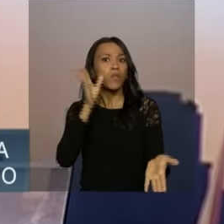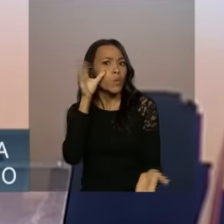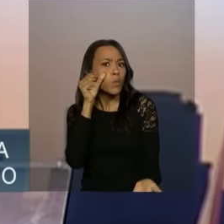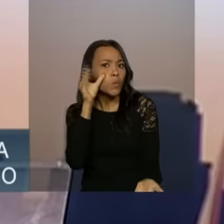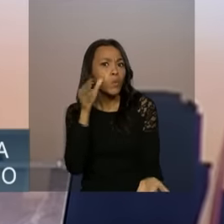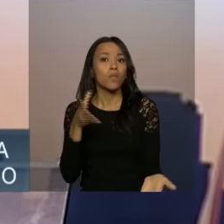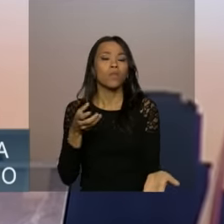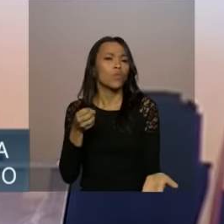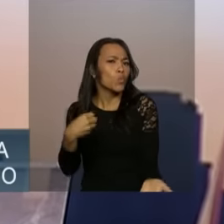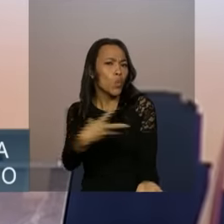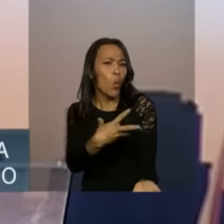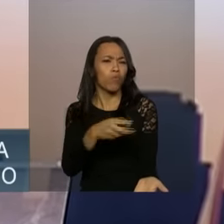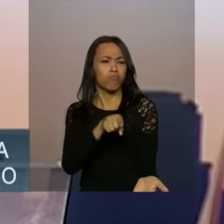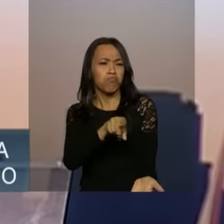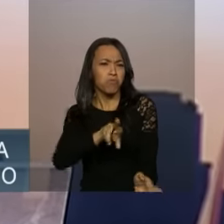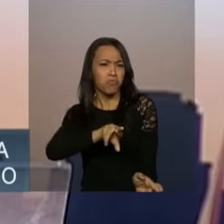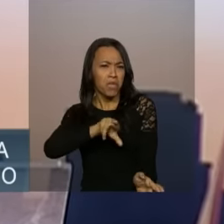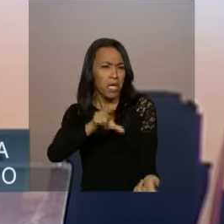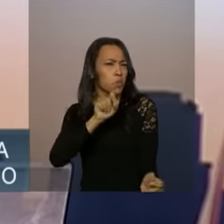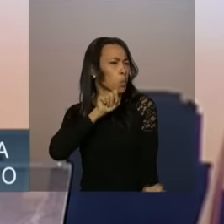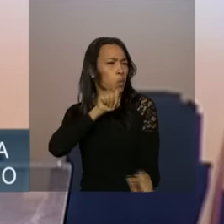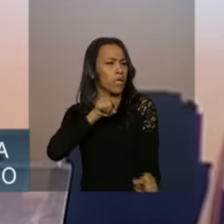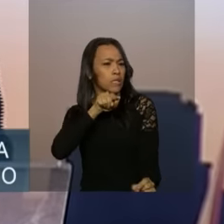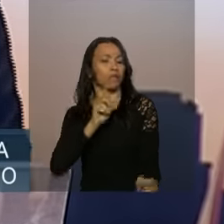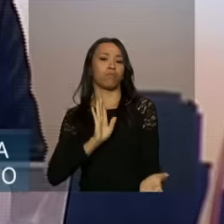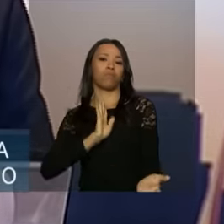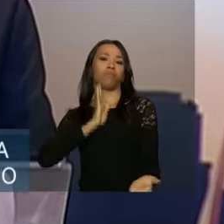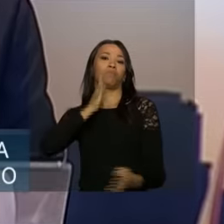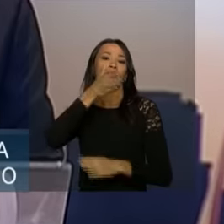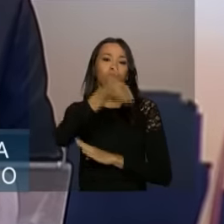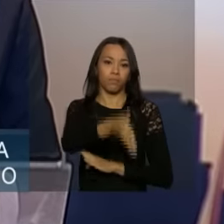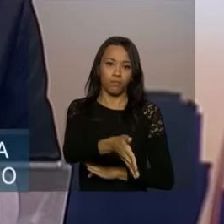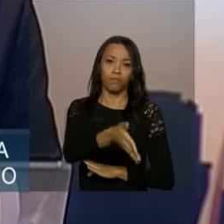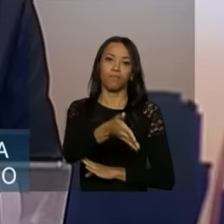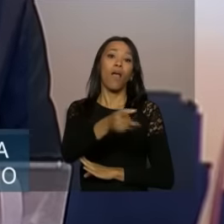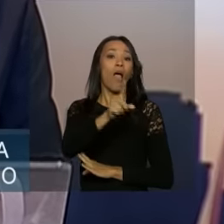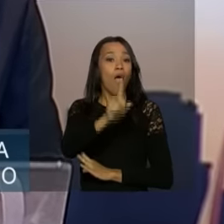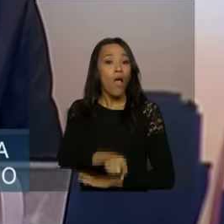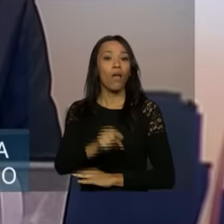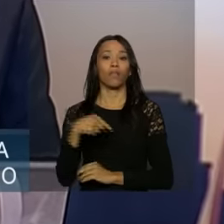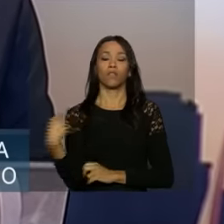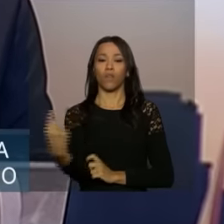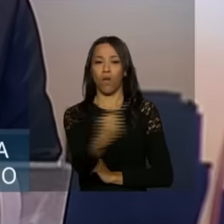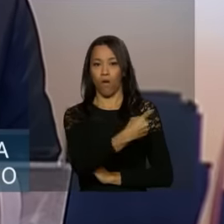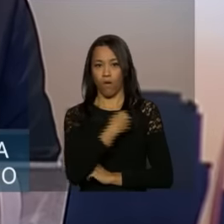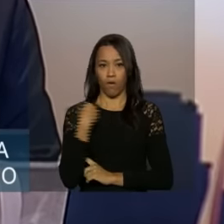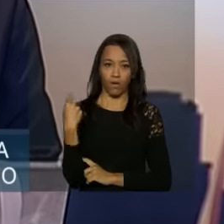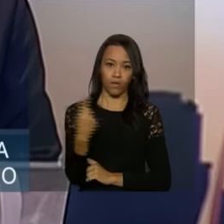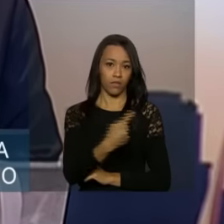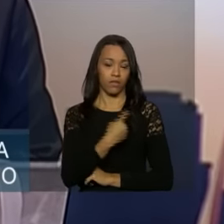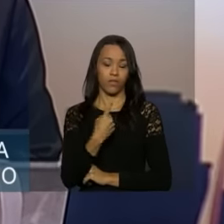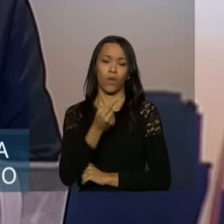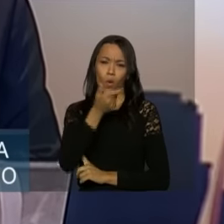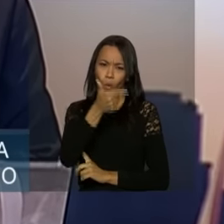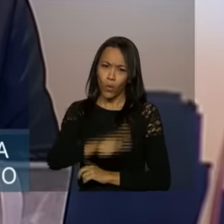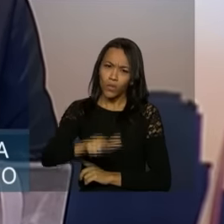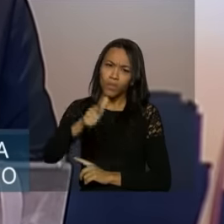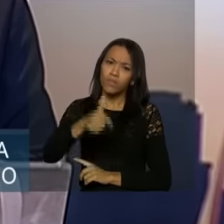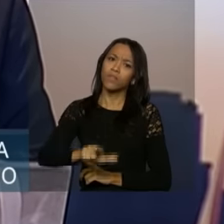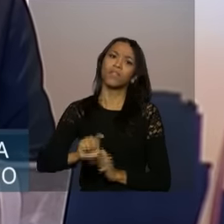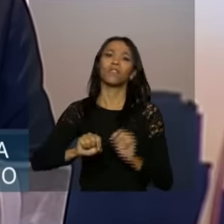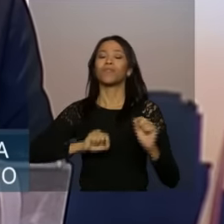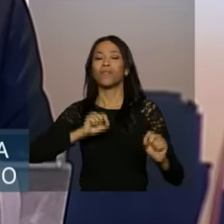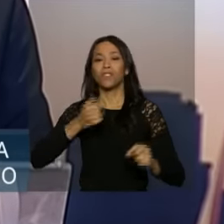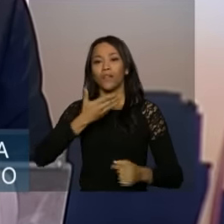ver o novo, aquela coisa fantástica que é a gente ser outra vez capaz de